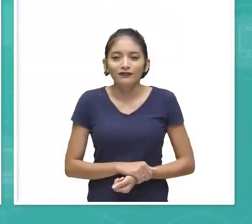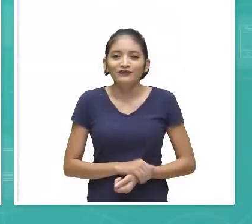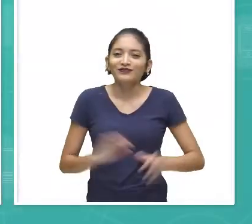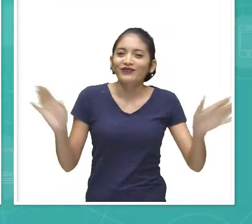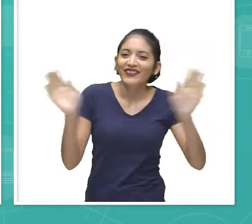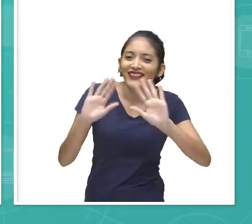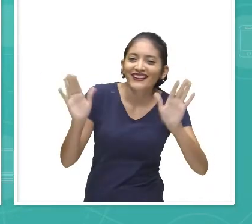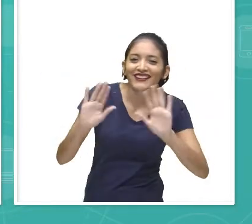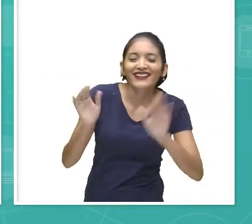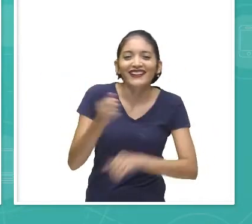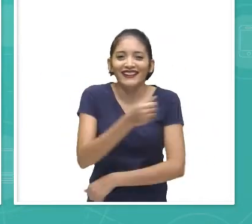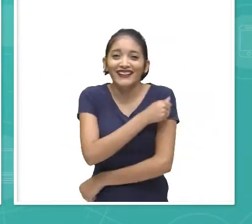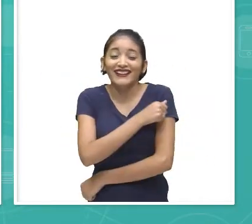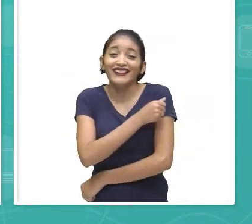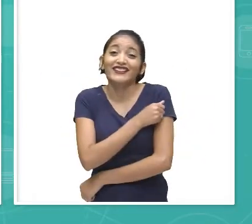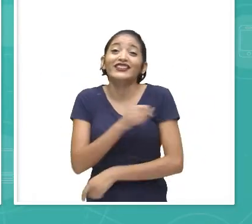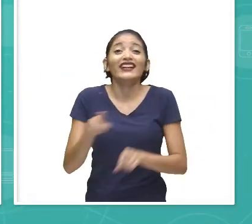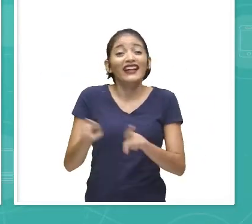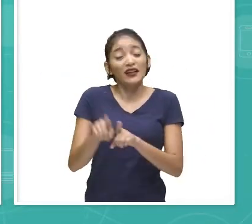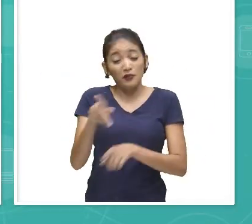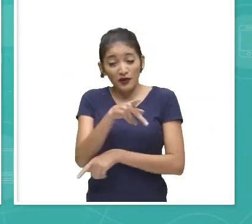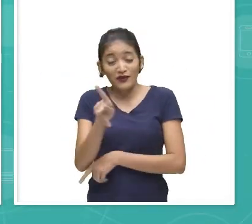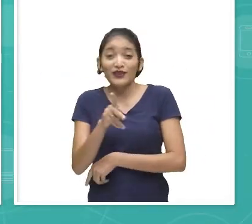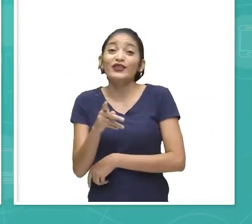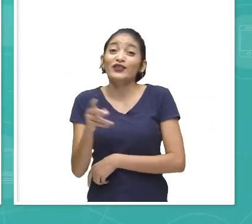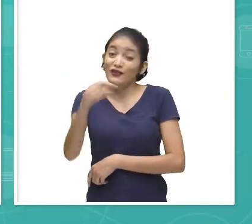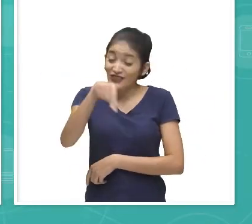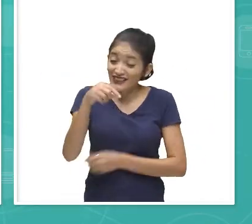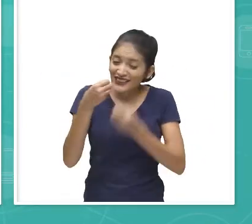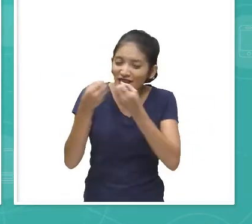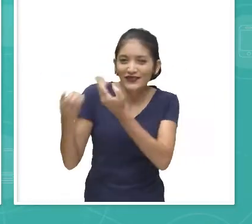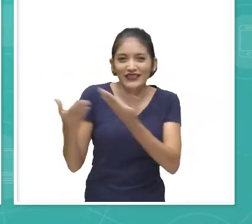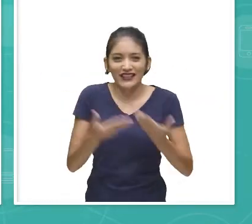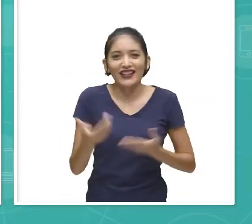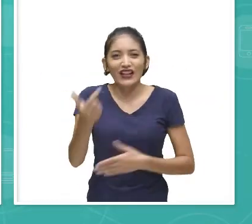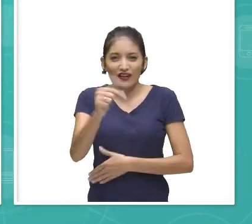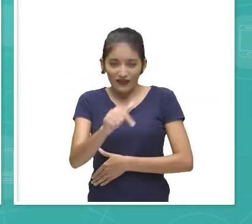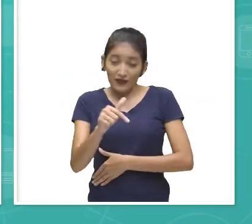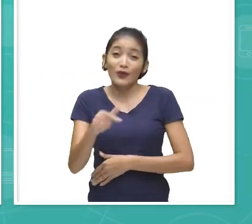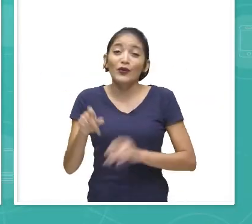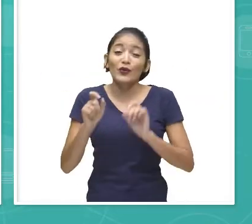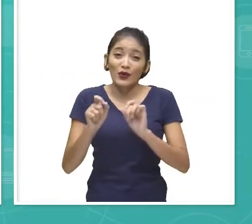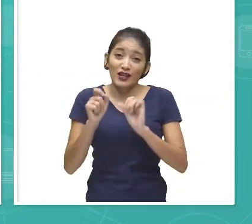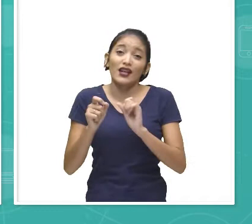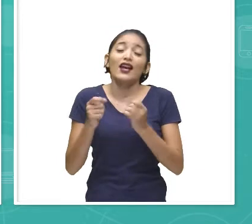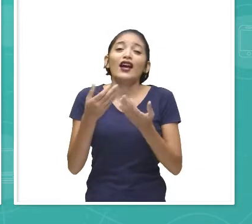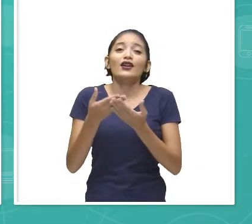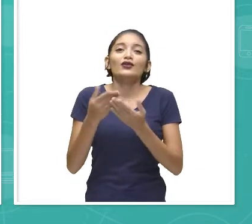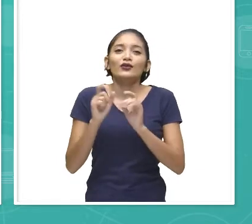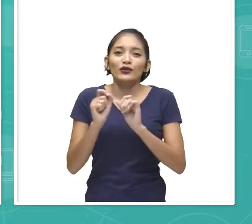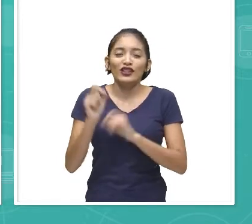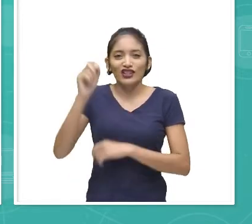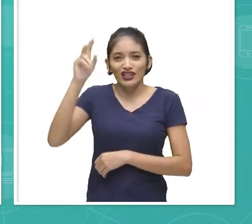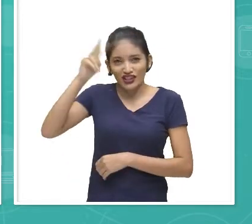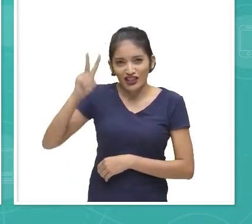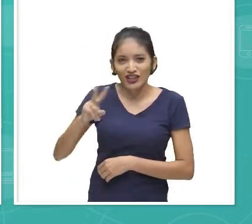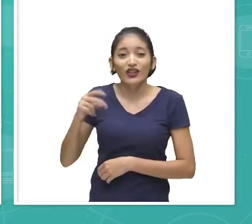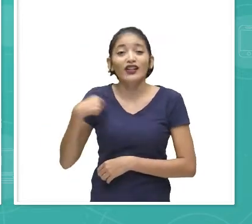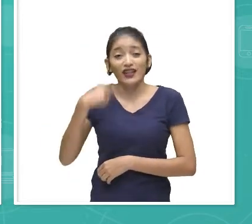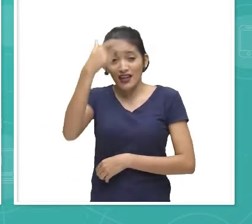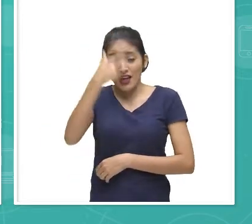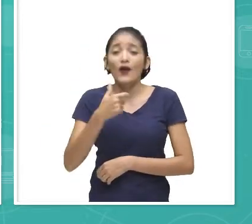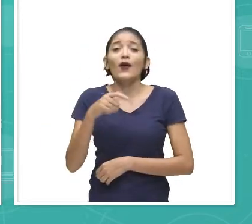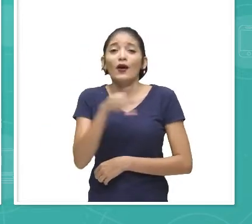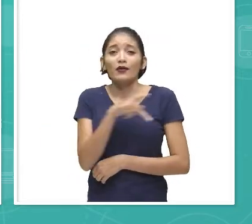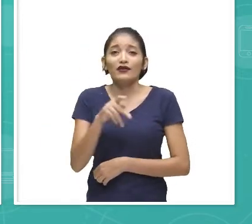Olá, alunos! Olá, colegas professores! Sejam bem-vindos a mais uma aula de História. Eu sou a professora Isabel e vou estar por aqui